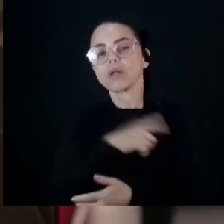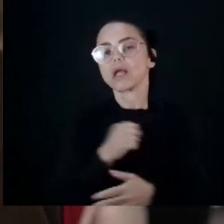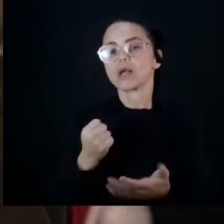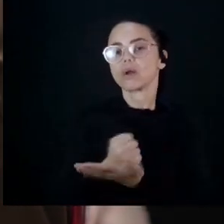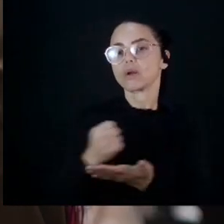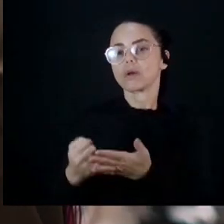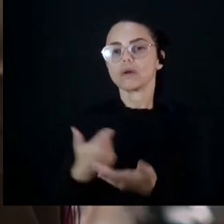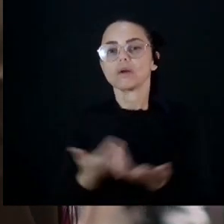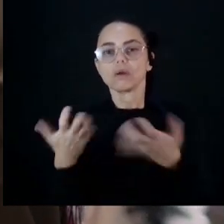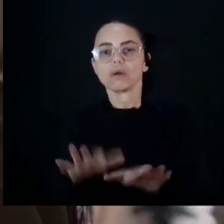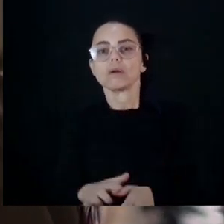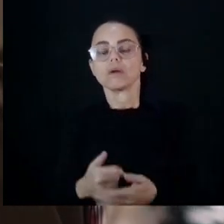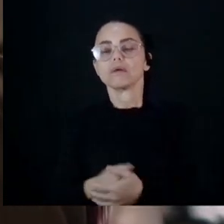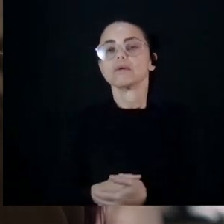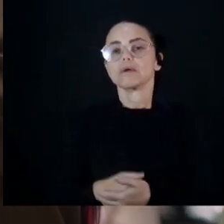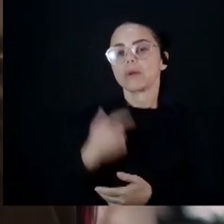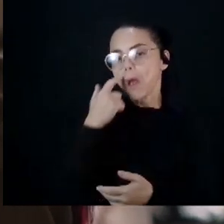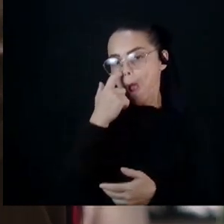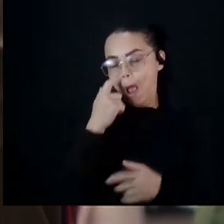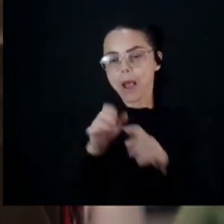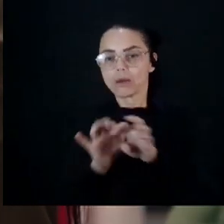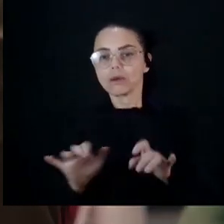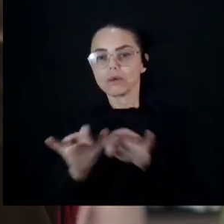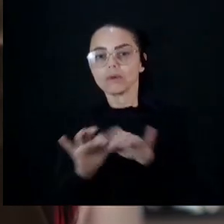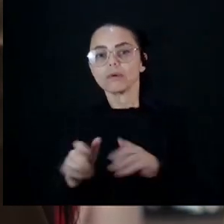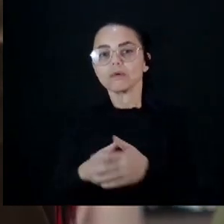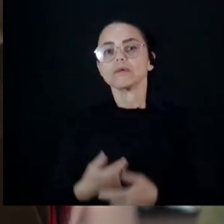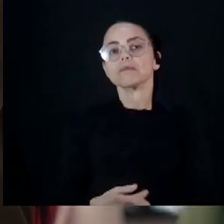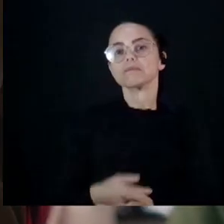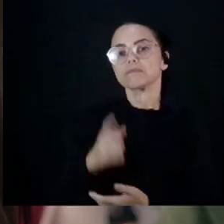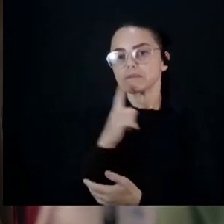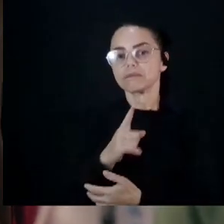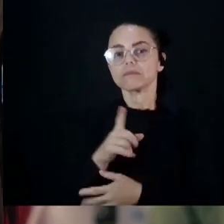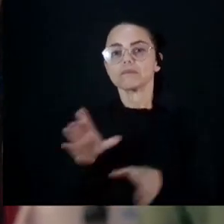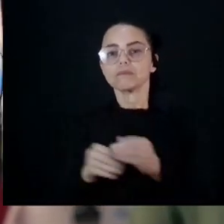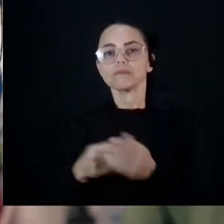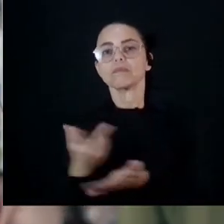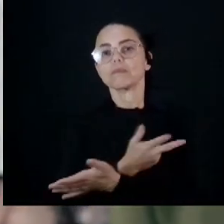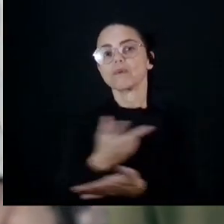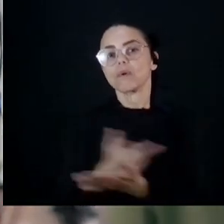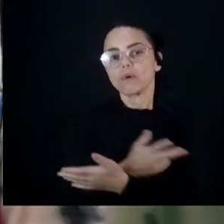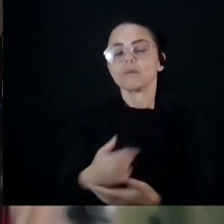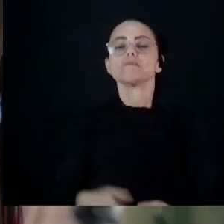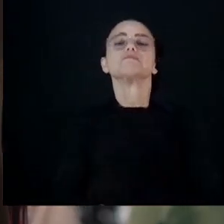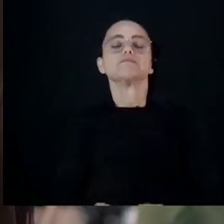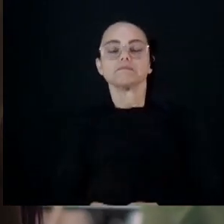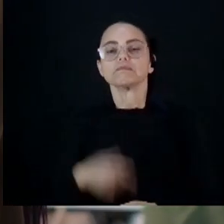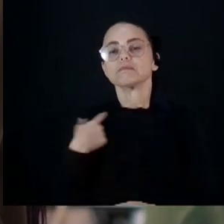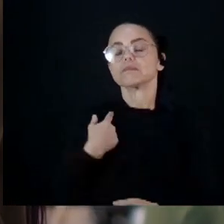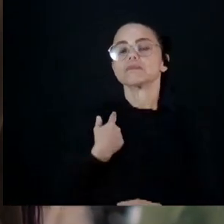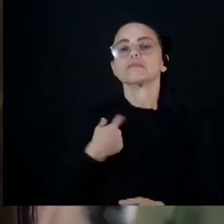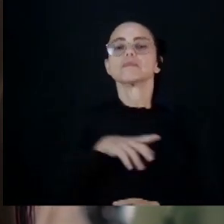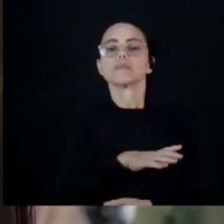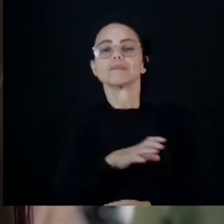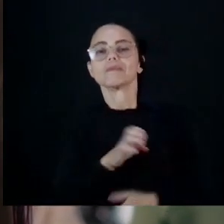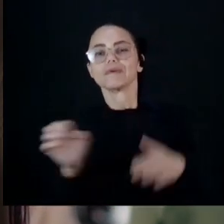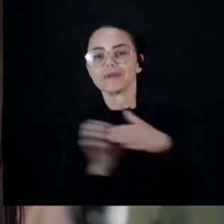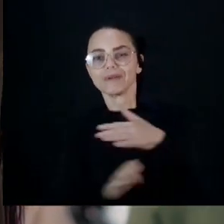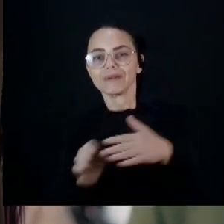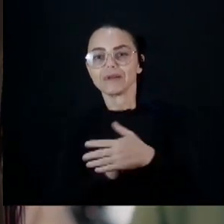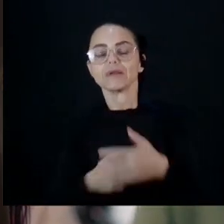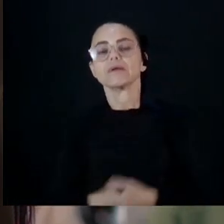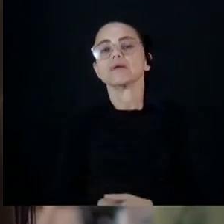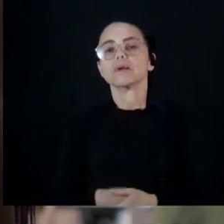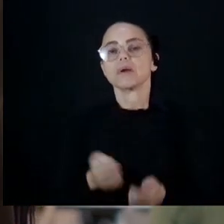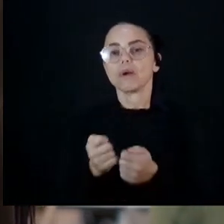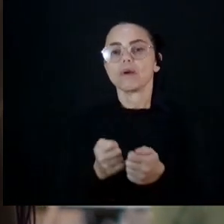fazer entrada de dados. E eliminando erros. Muitas vezes a reputação da empresa está em jogo por